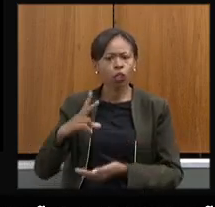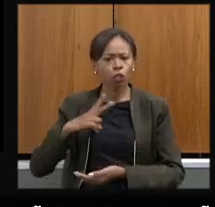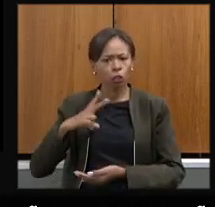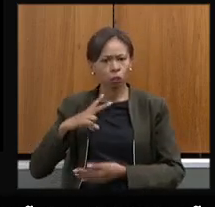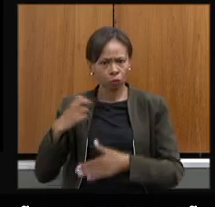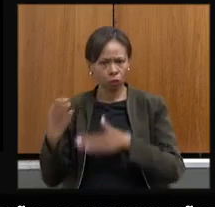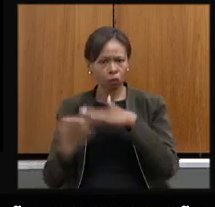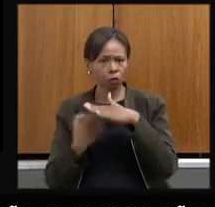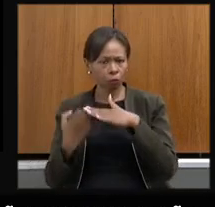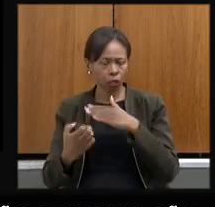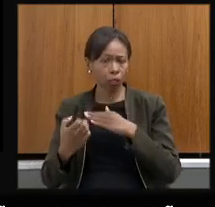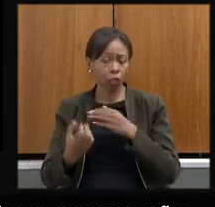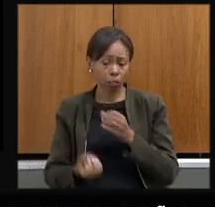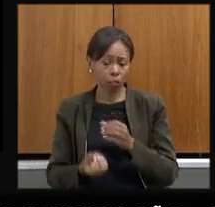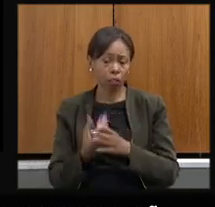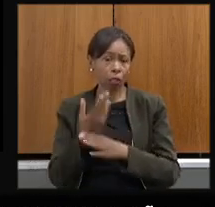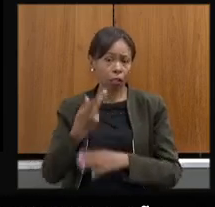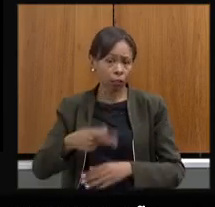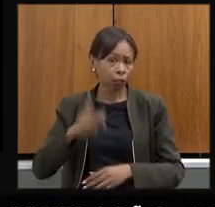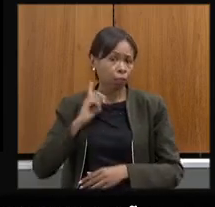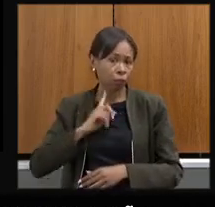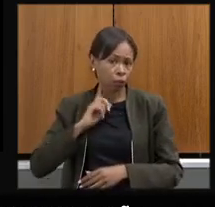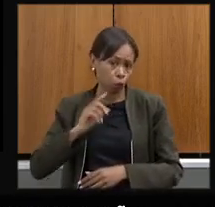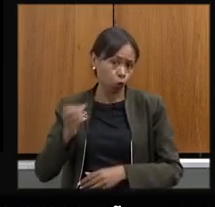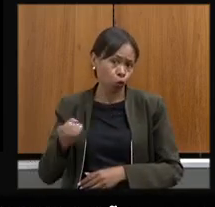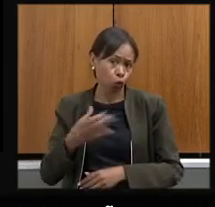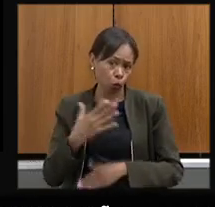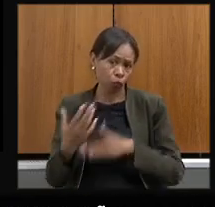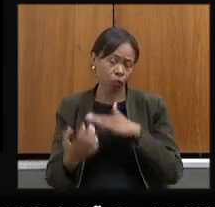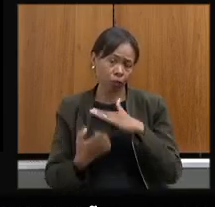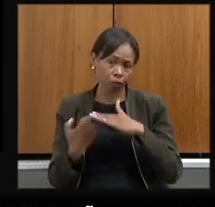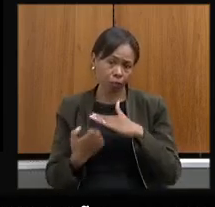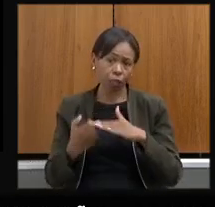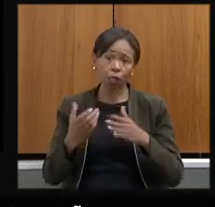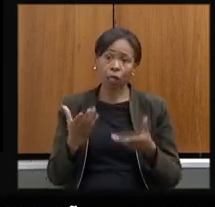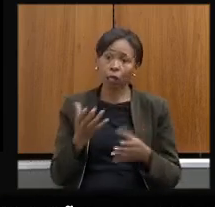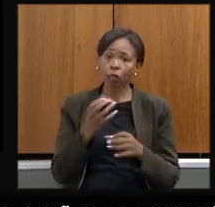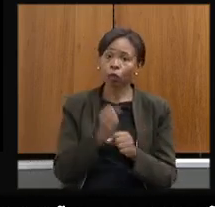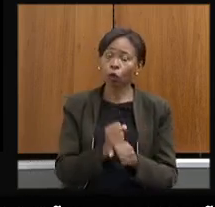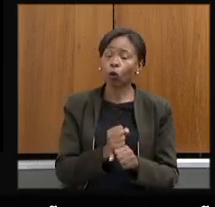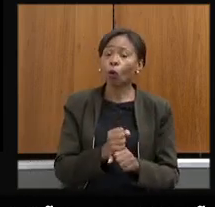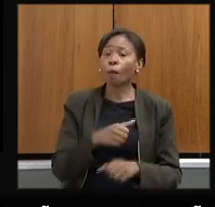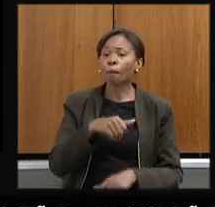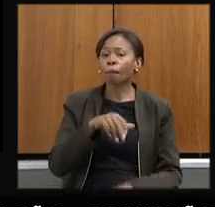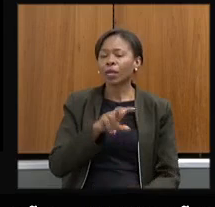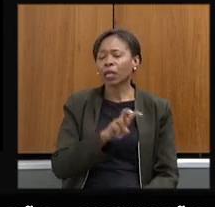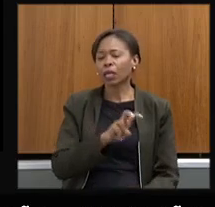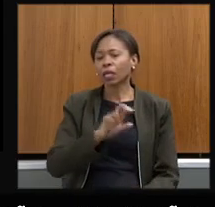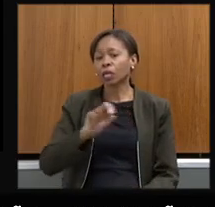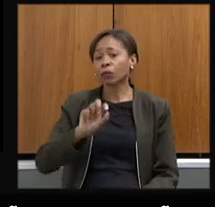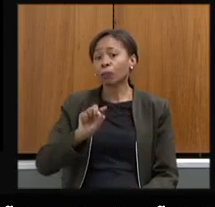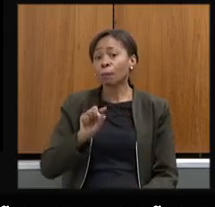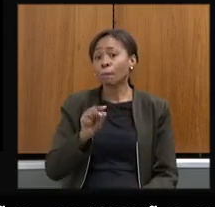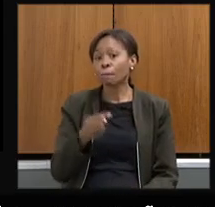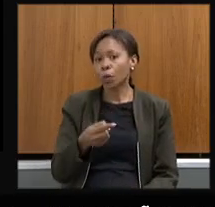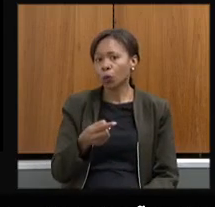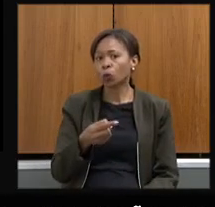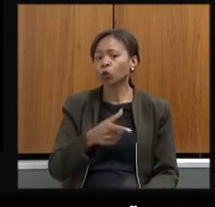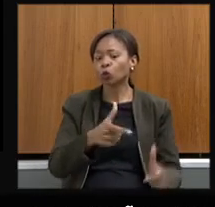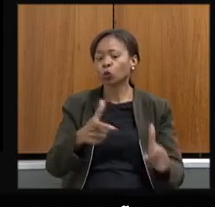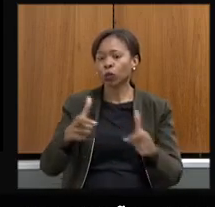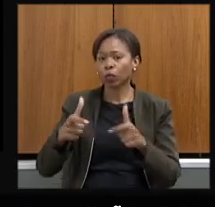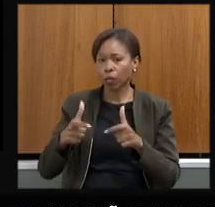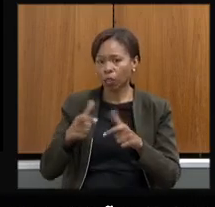novas empresas investindo no estado de Minas Gerais o que gerou 500 mil novos postos de trabalho para